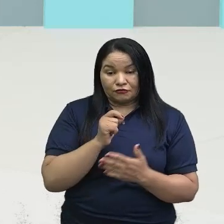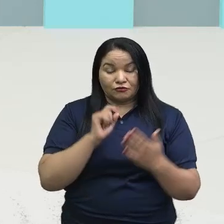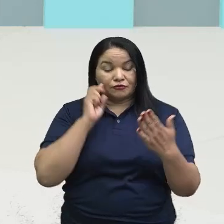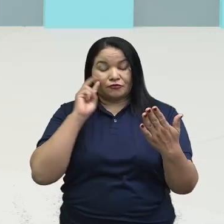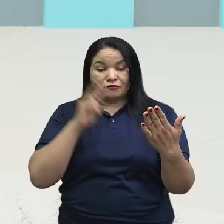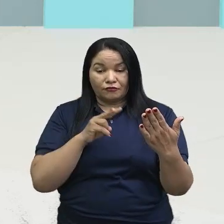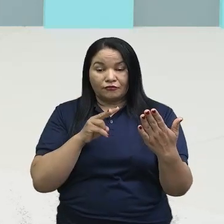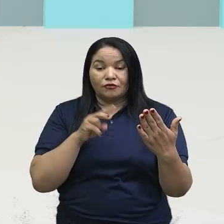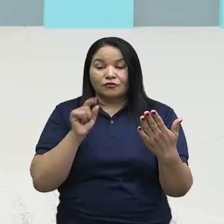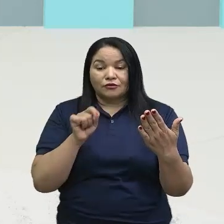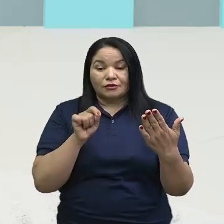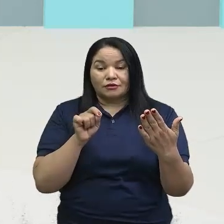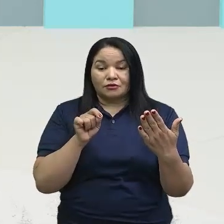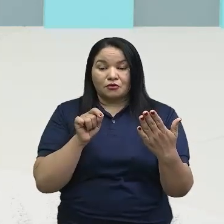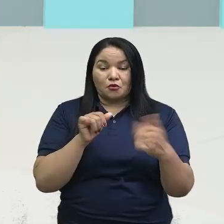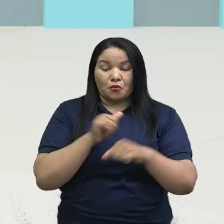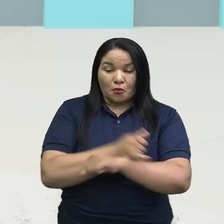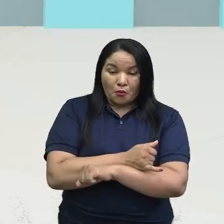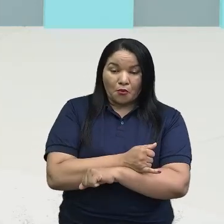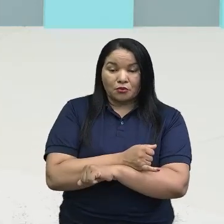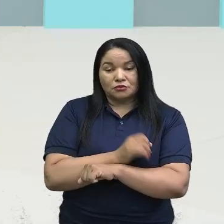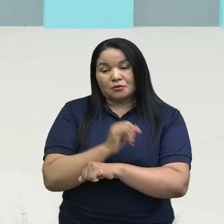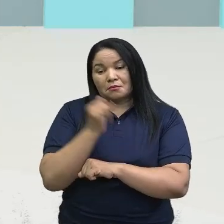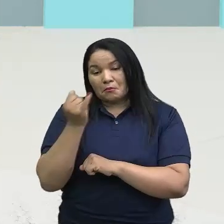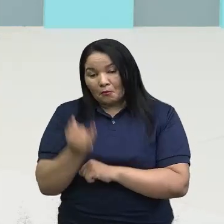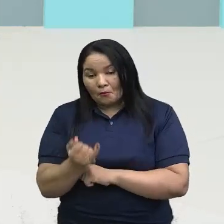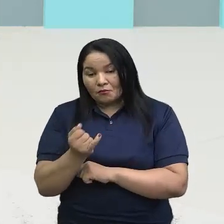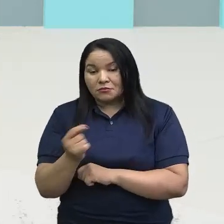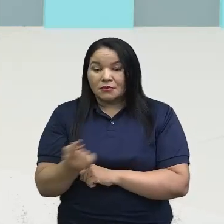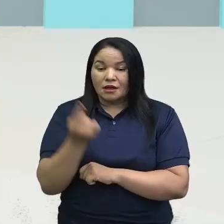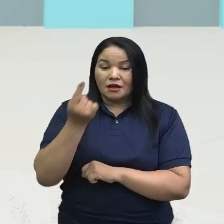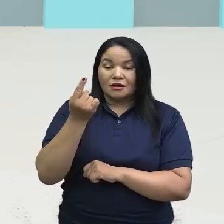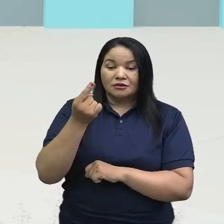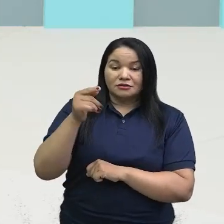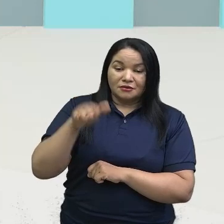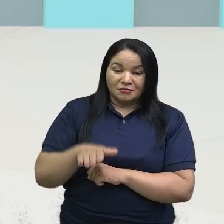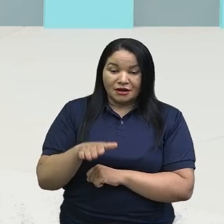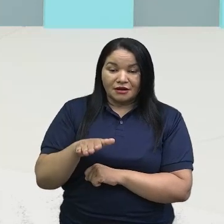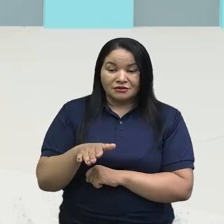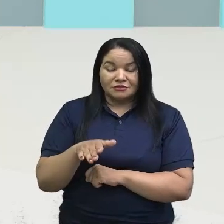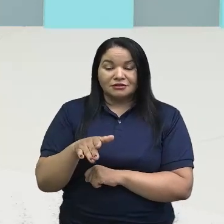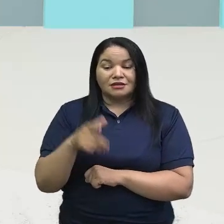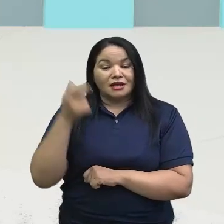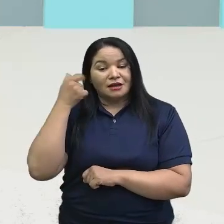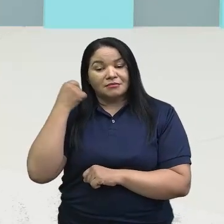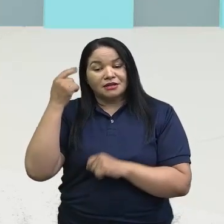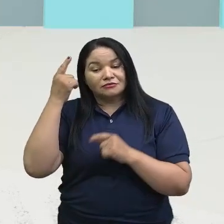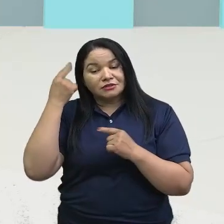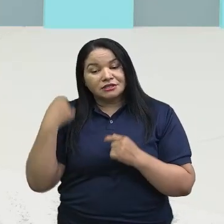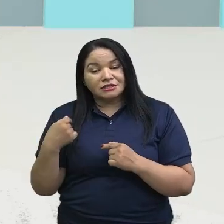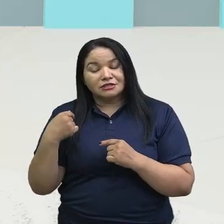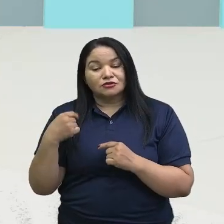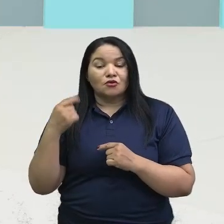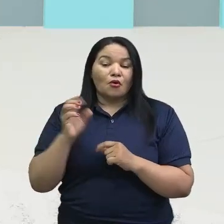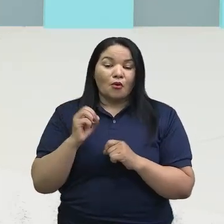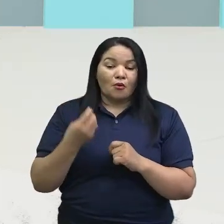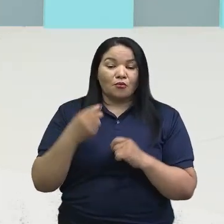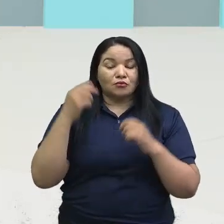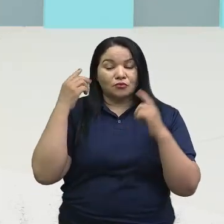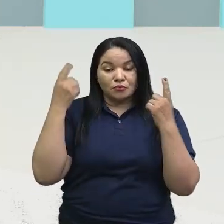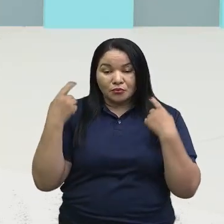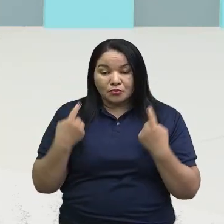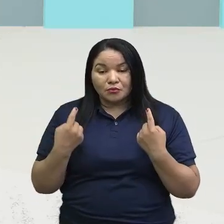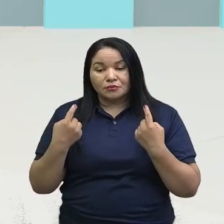e se vê muito gorda, muito magra, muito alta, muito baixa, cabelo muito liso, muito encaracolado. Decide